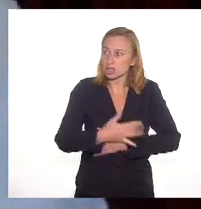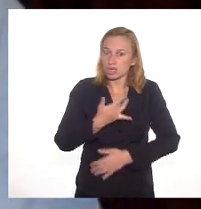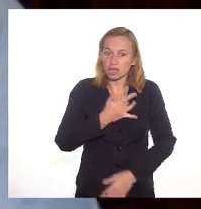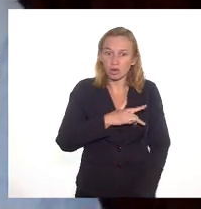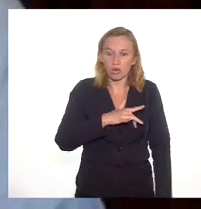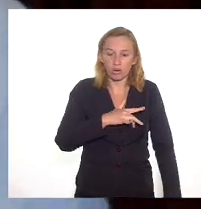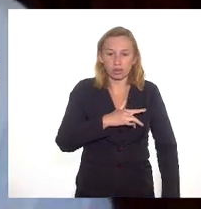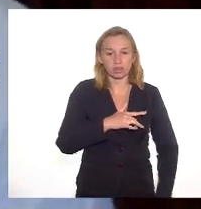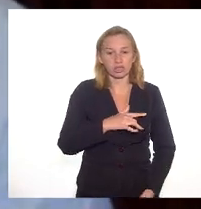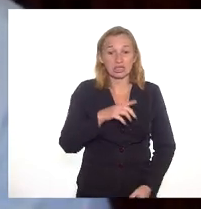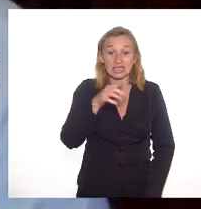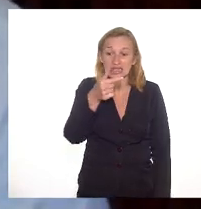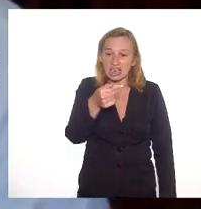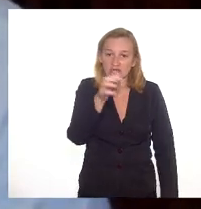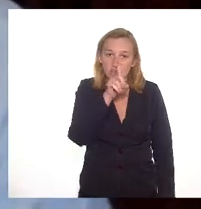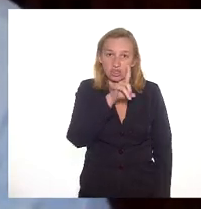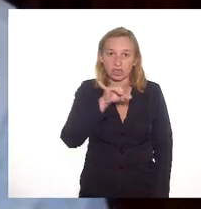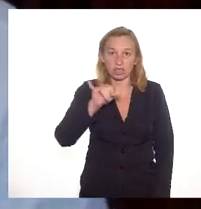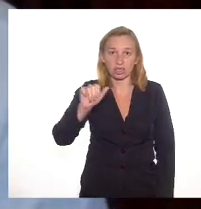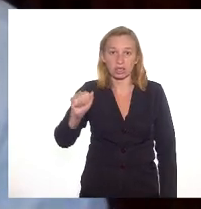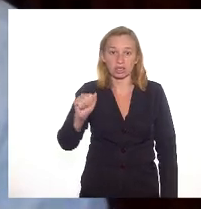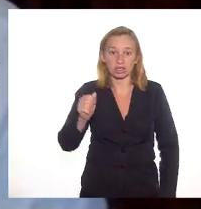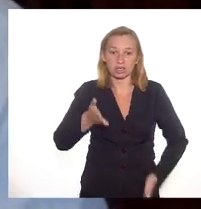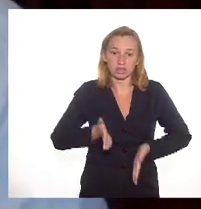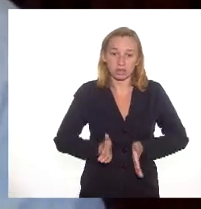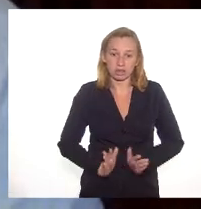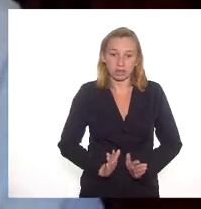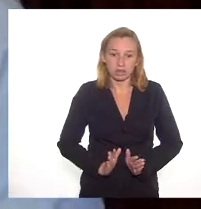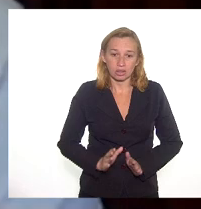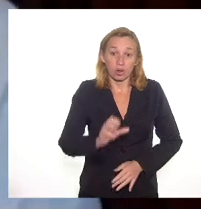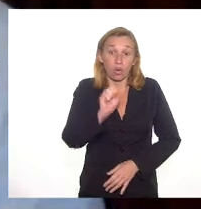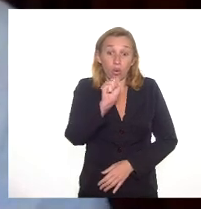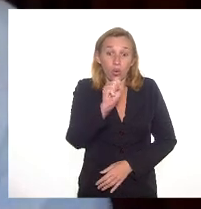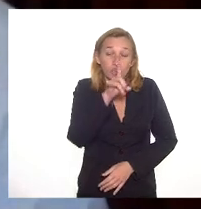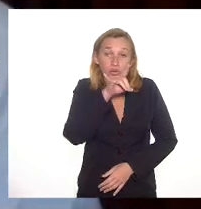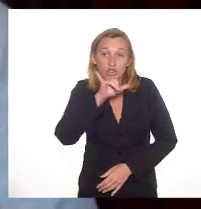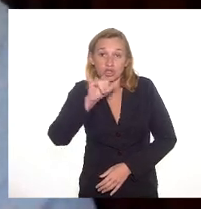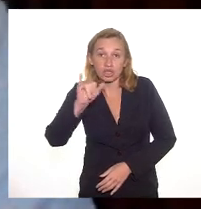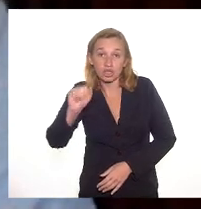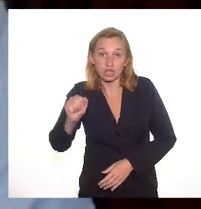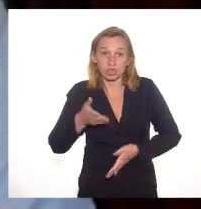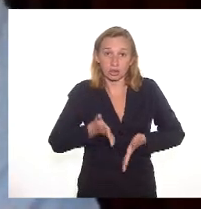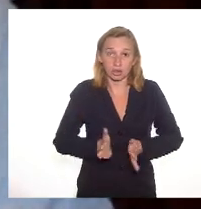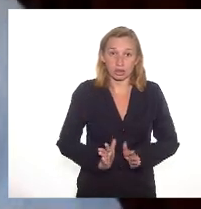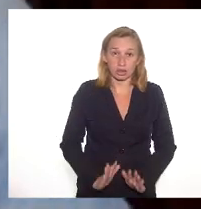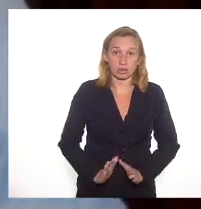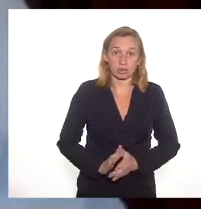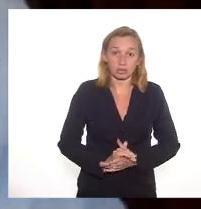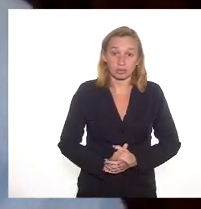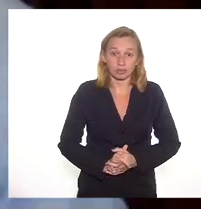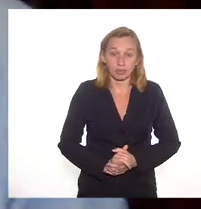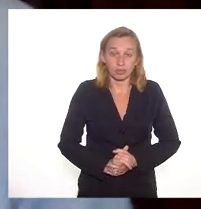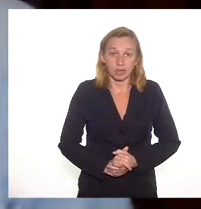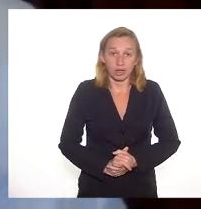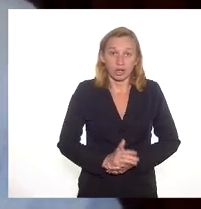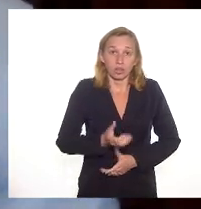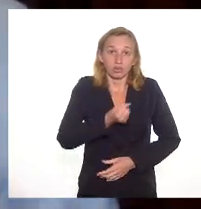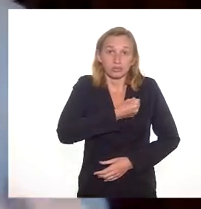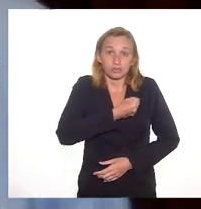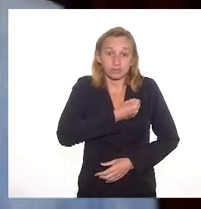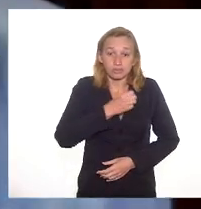7 dias de nascido. 8 dias de nascido. O número de